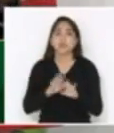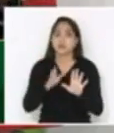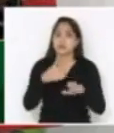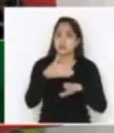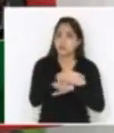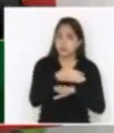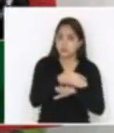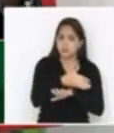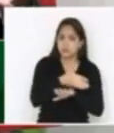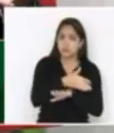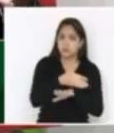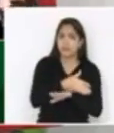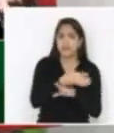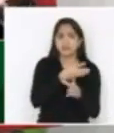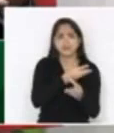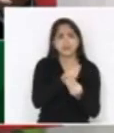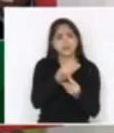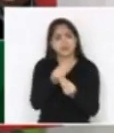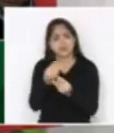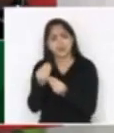participei